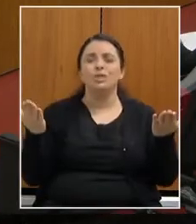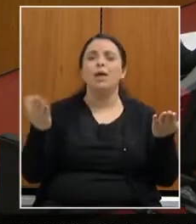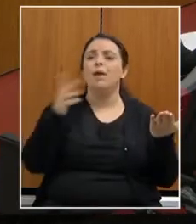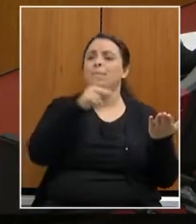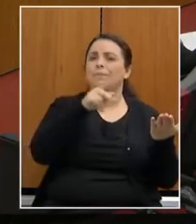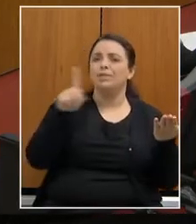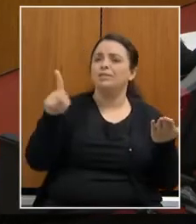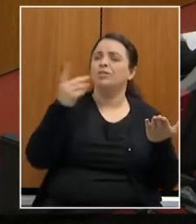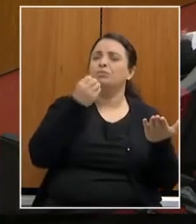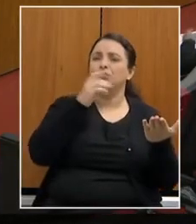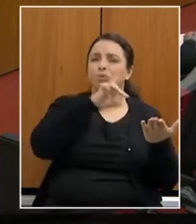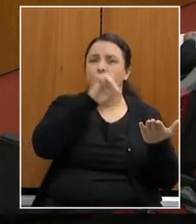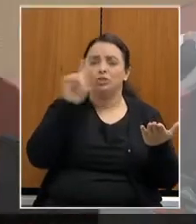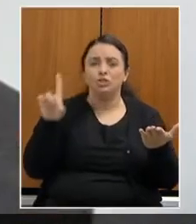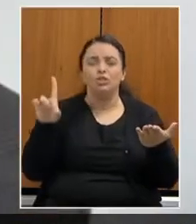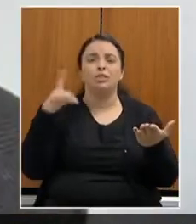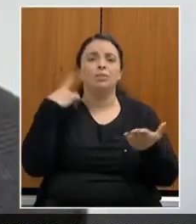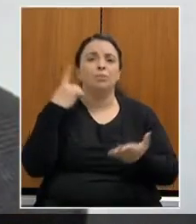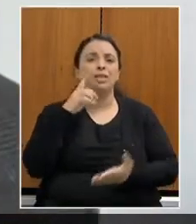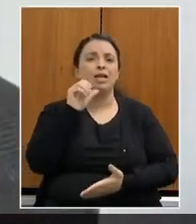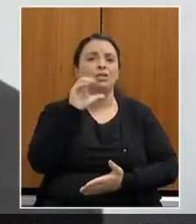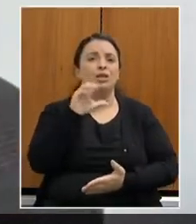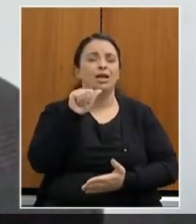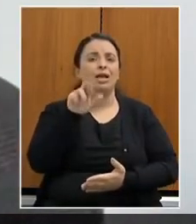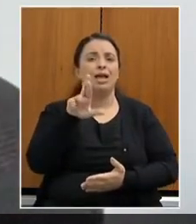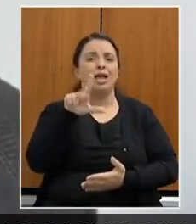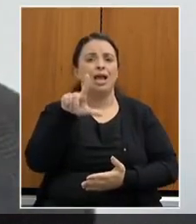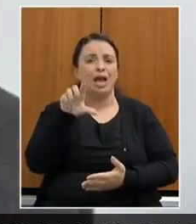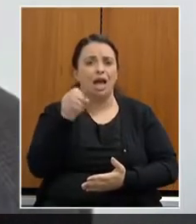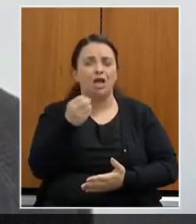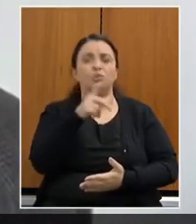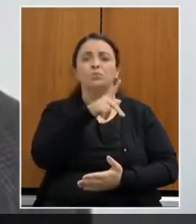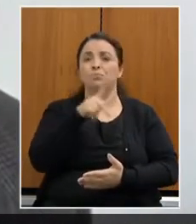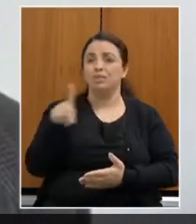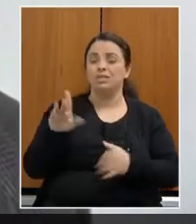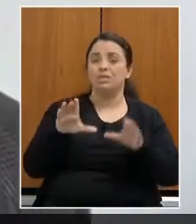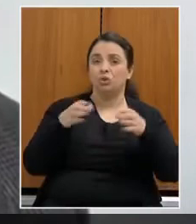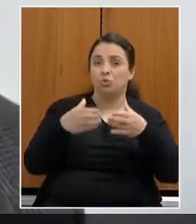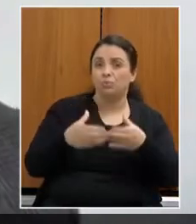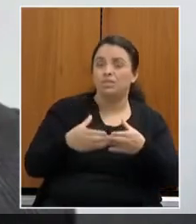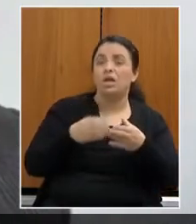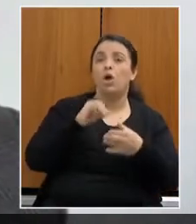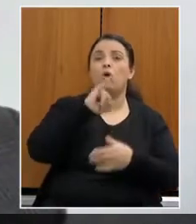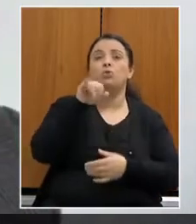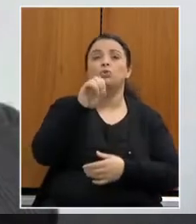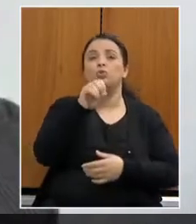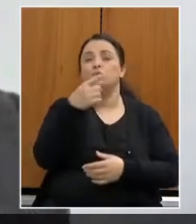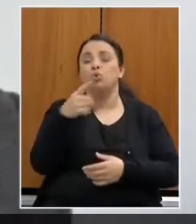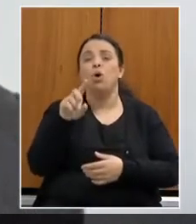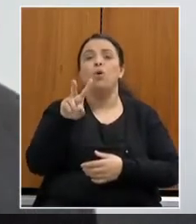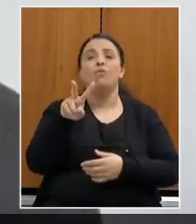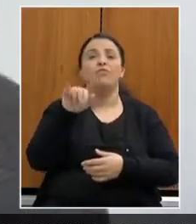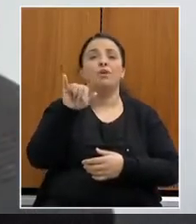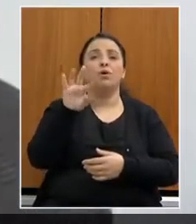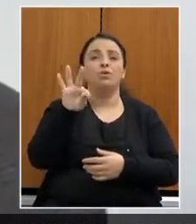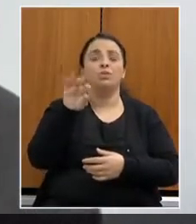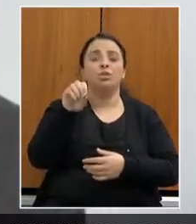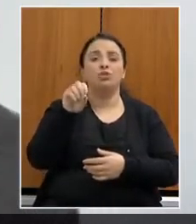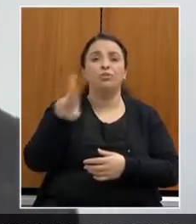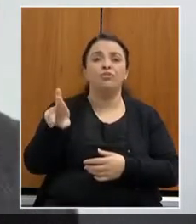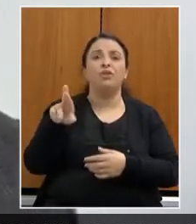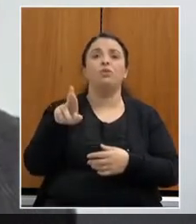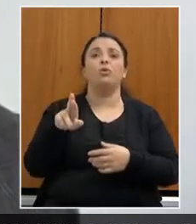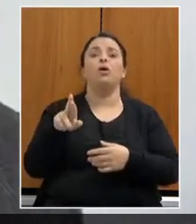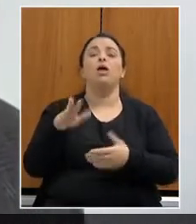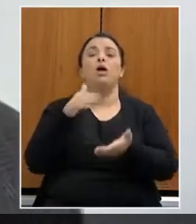amigo deputado Carlos Pimenta bom dia ao presidente da comissão João Vítio Xavier e um cumprimento especial ao secretário